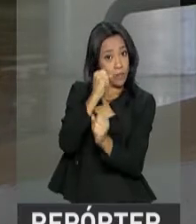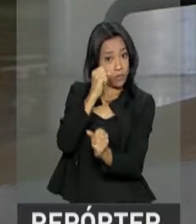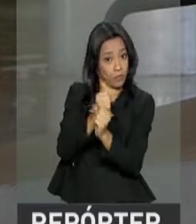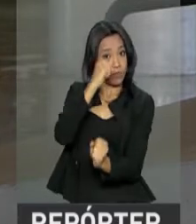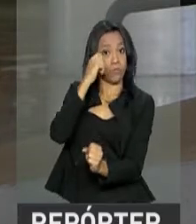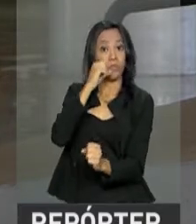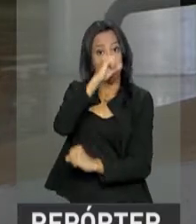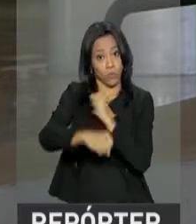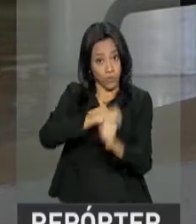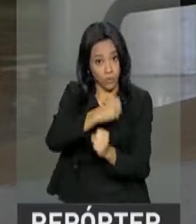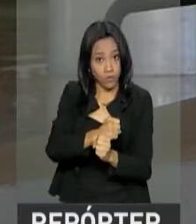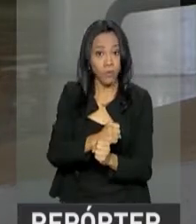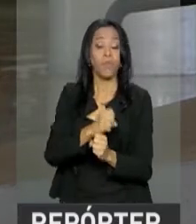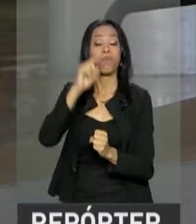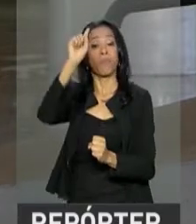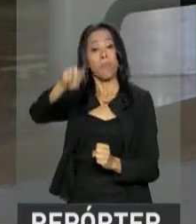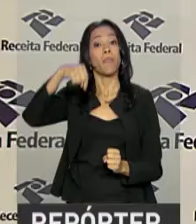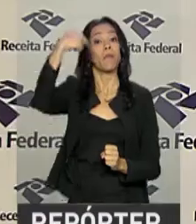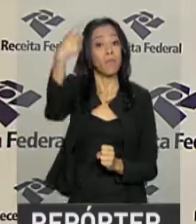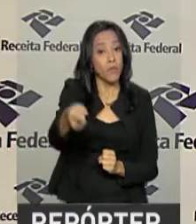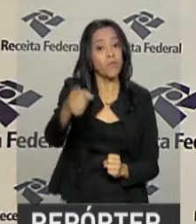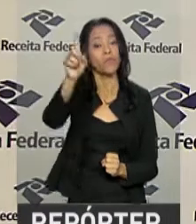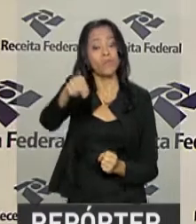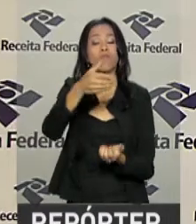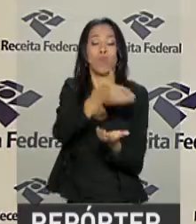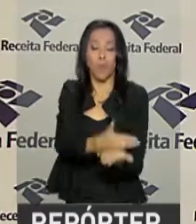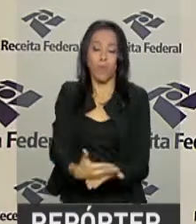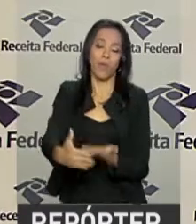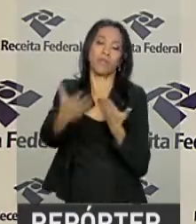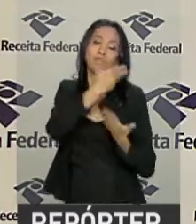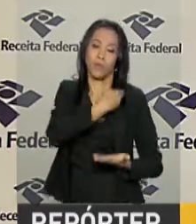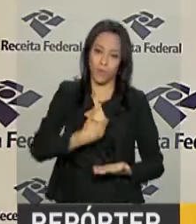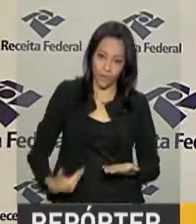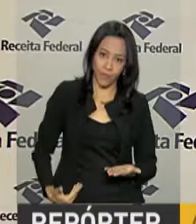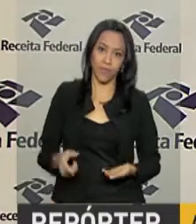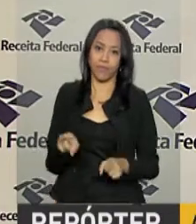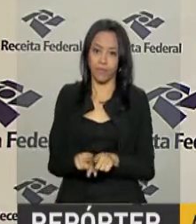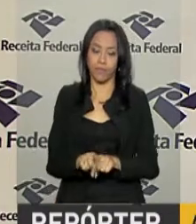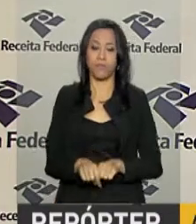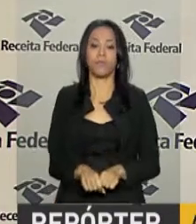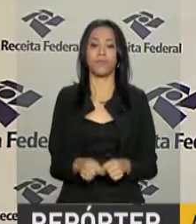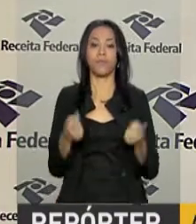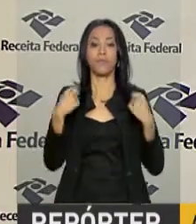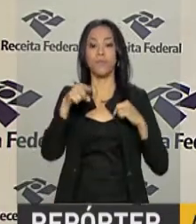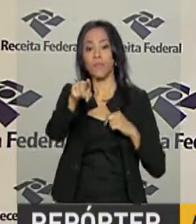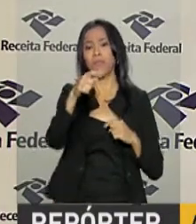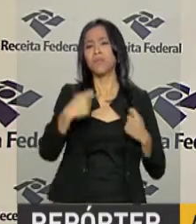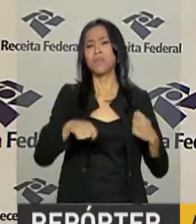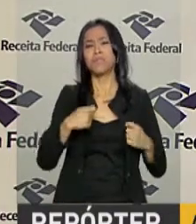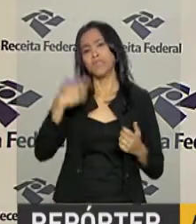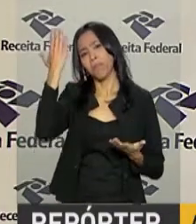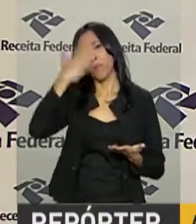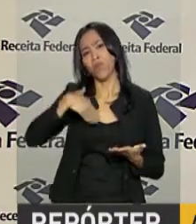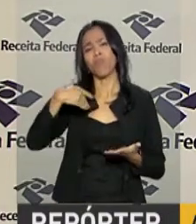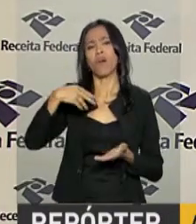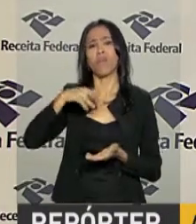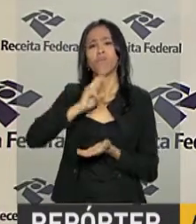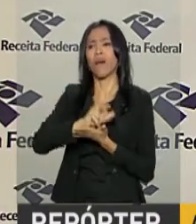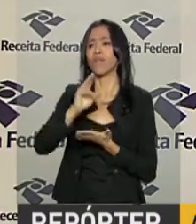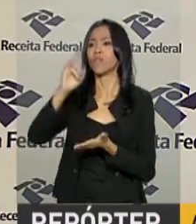será a vez dos entes públicos não vai precisar ficar fazendo comprovações em diversos fóruns